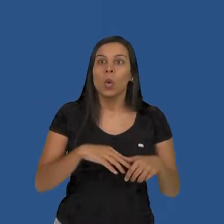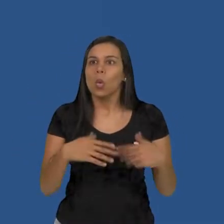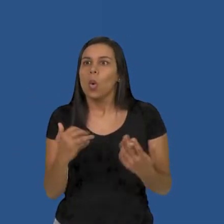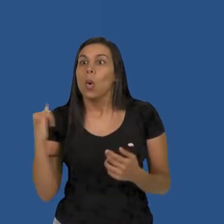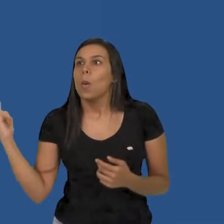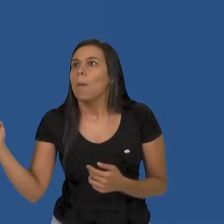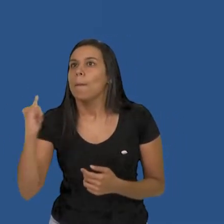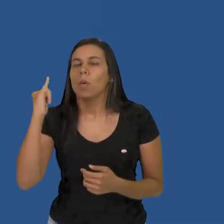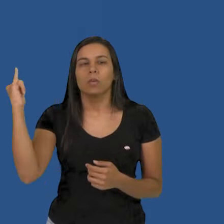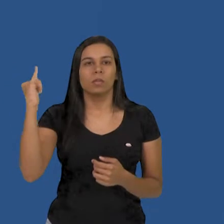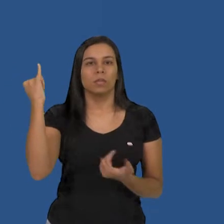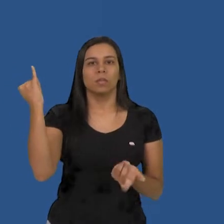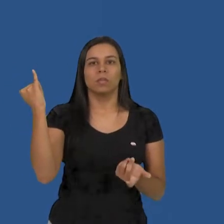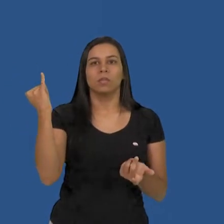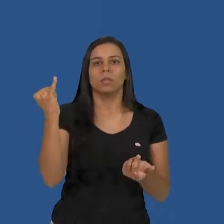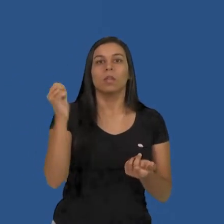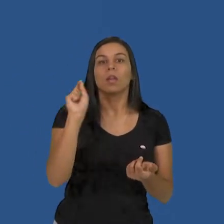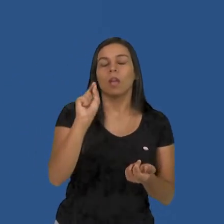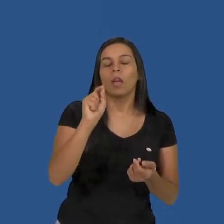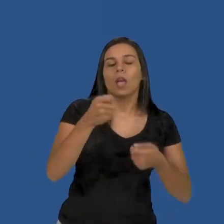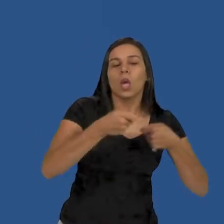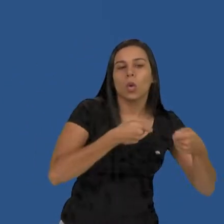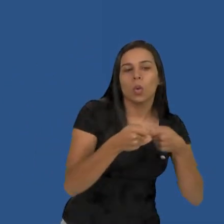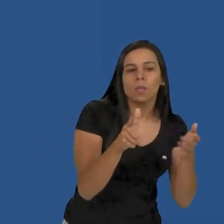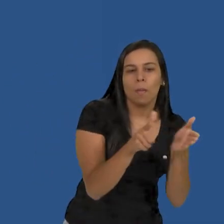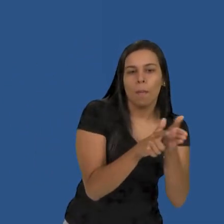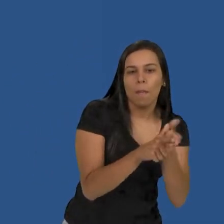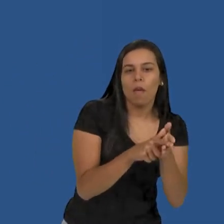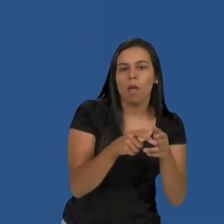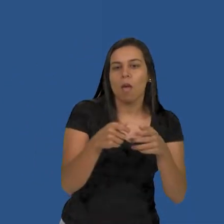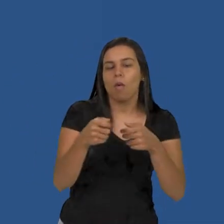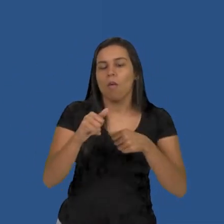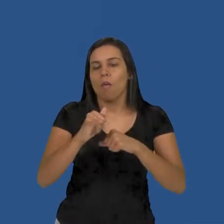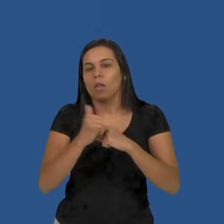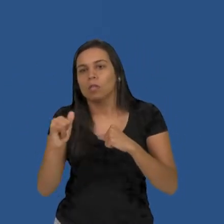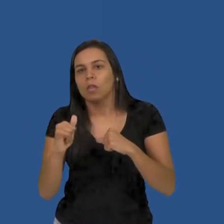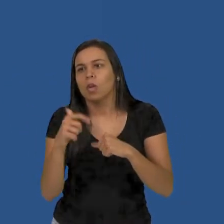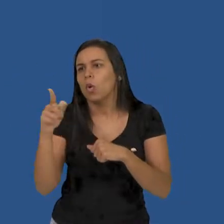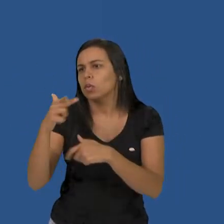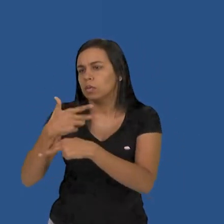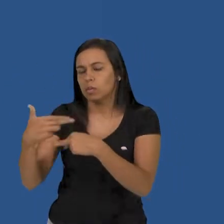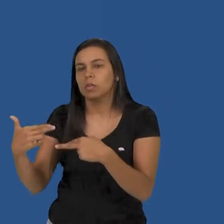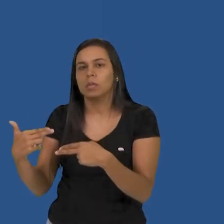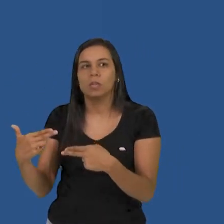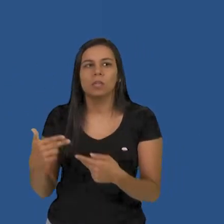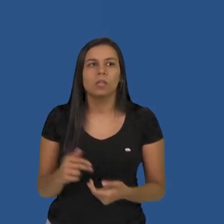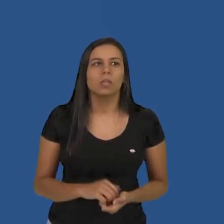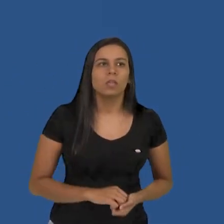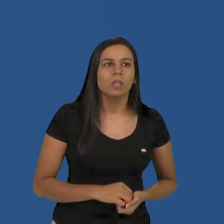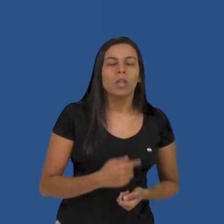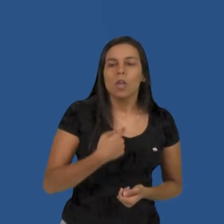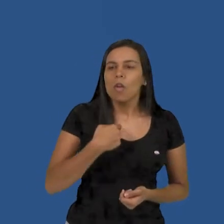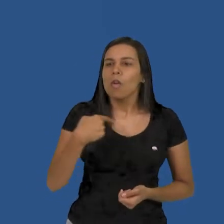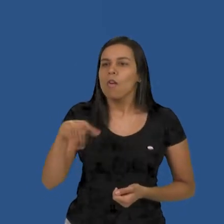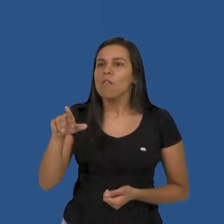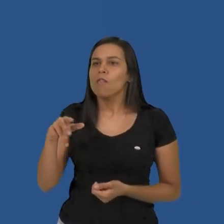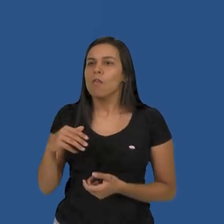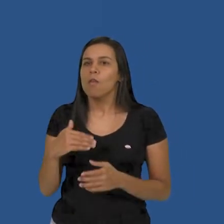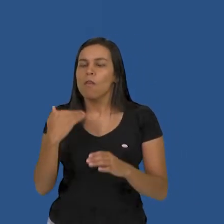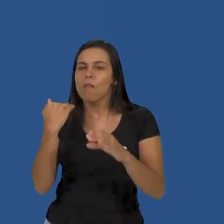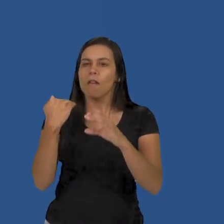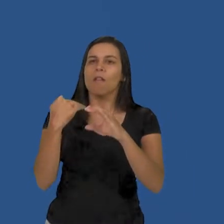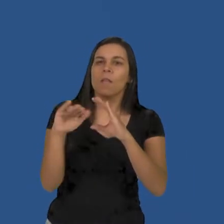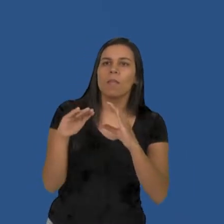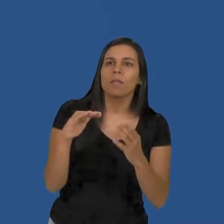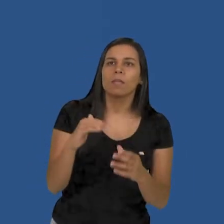Quão importante é economizar papel, eletricidade e outros recursos. Esse é meu trabalho. Eu vou enviar para você, o